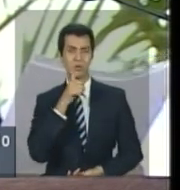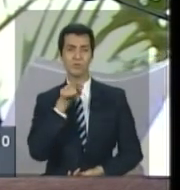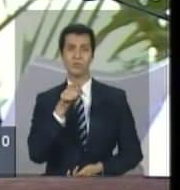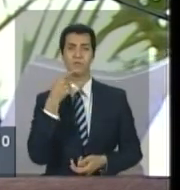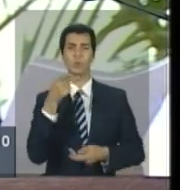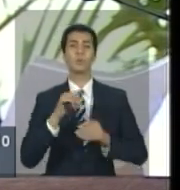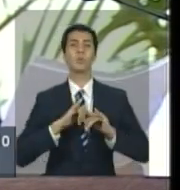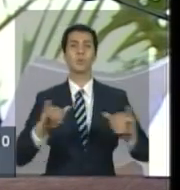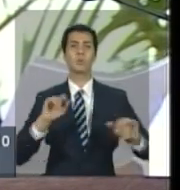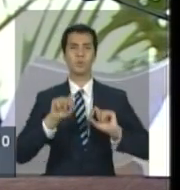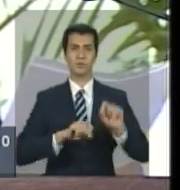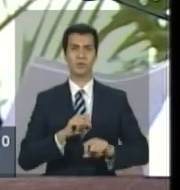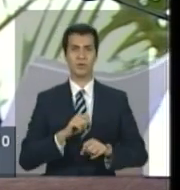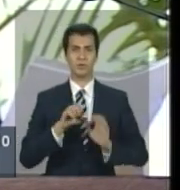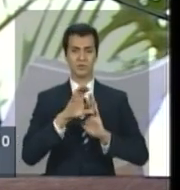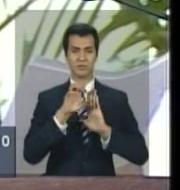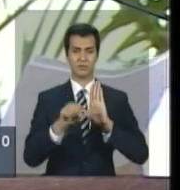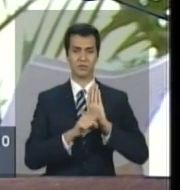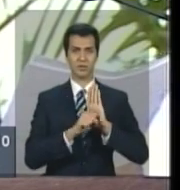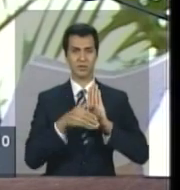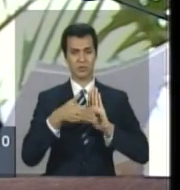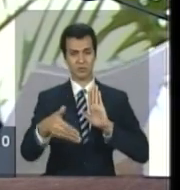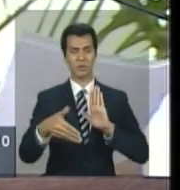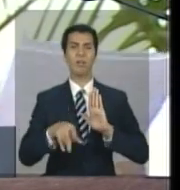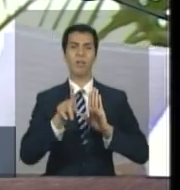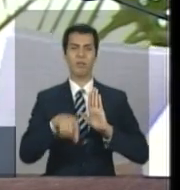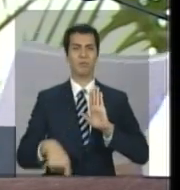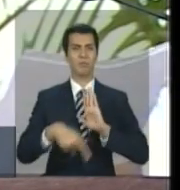das mulheres, com o que concordamos.